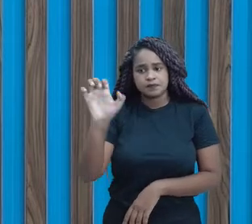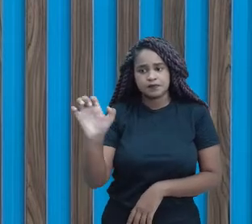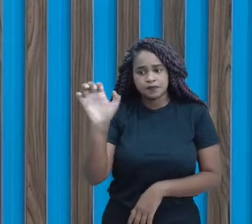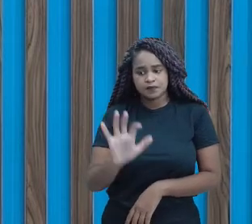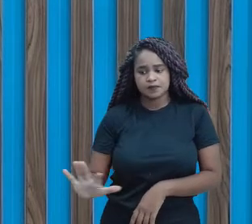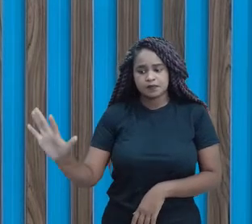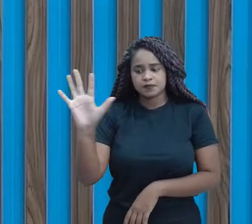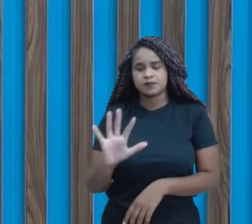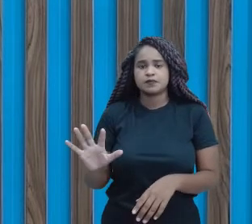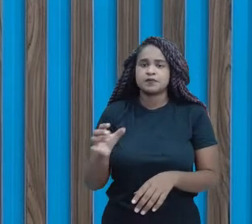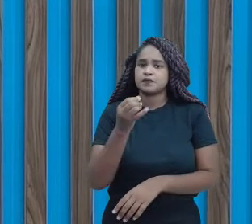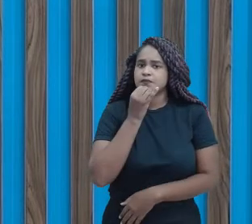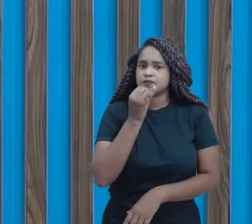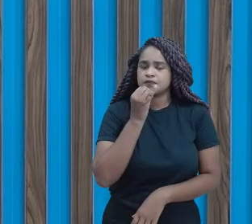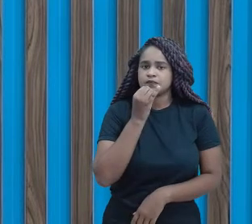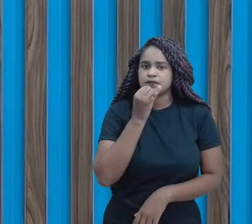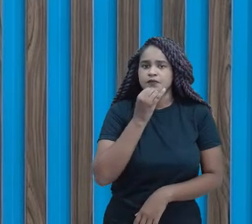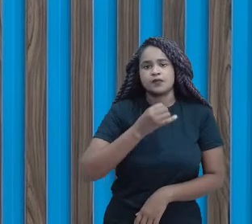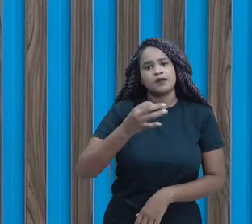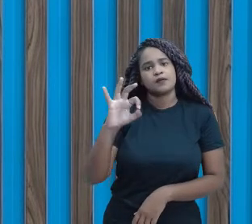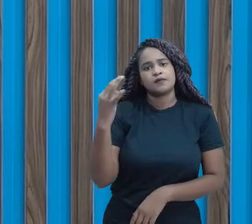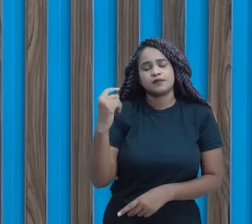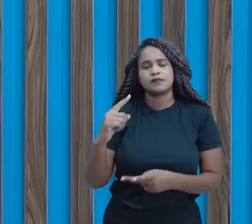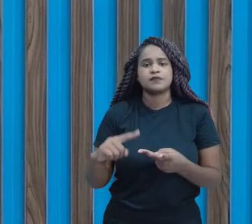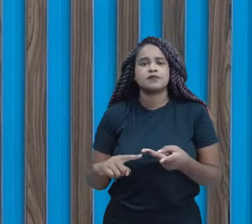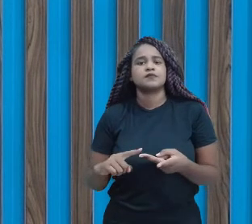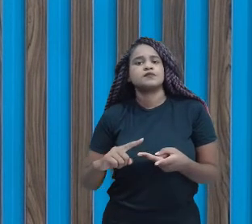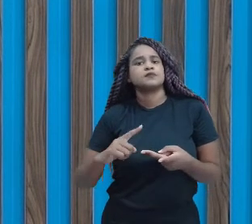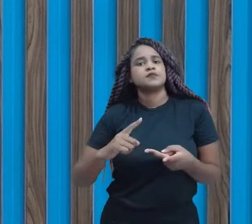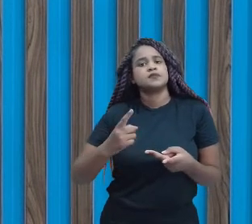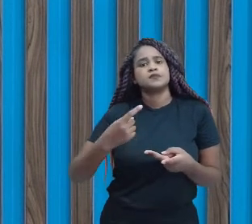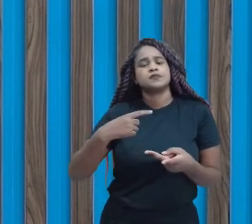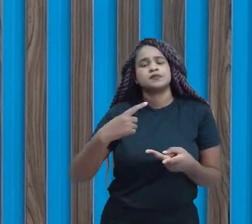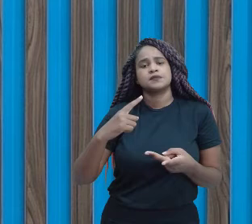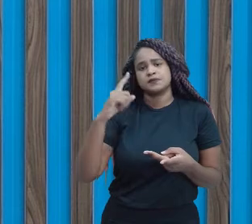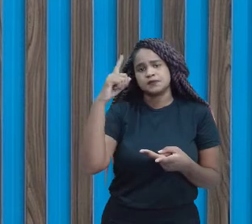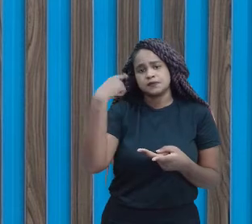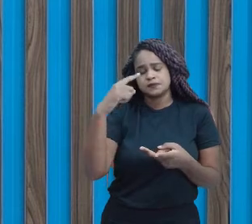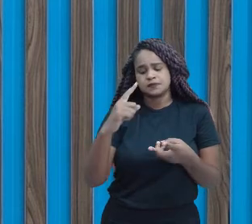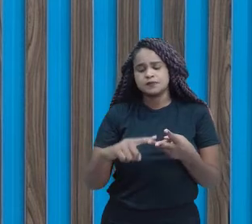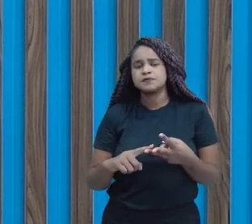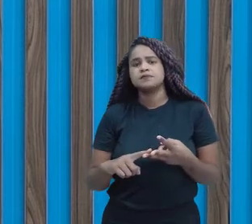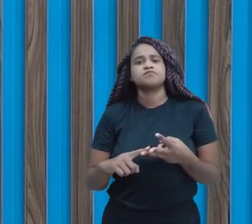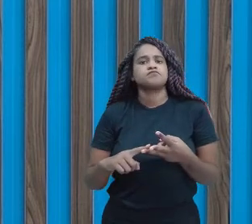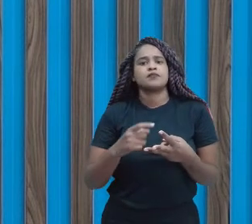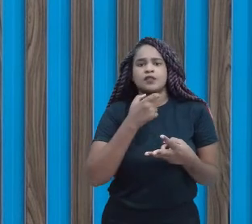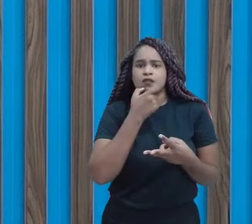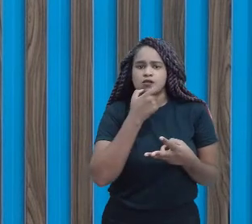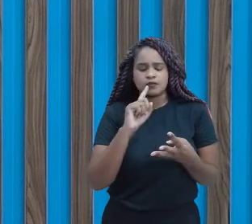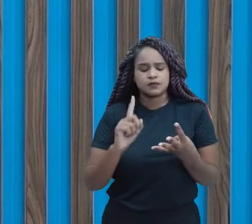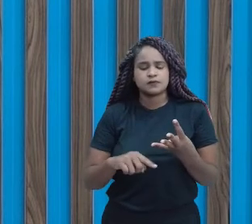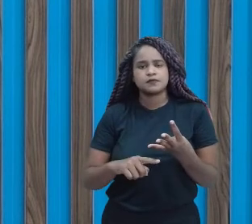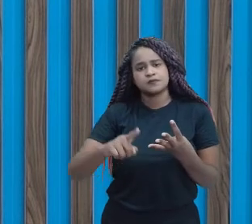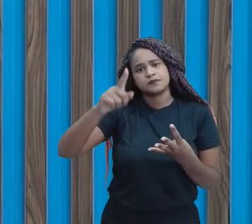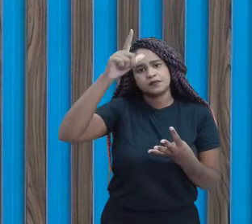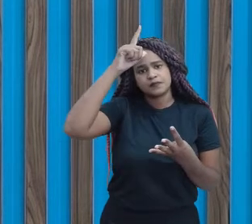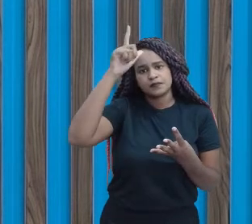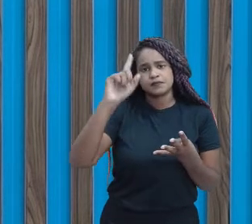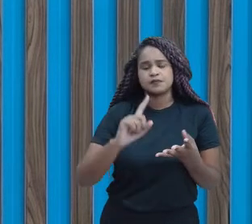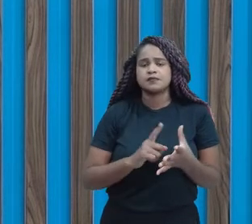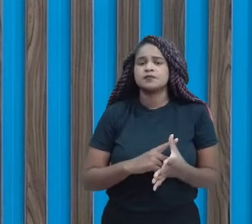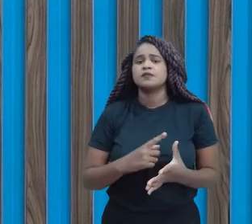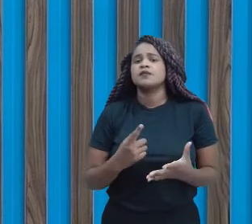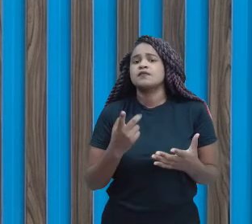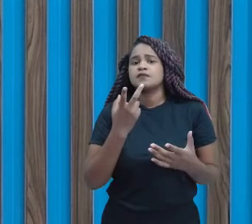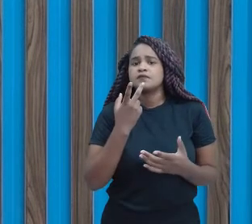Espanha, Inglaterra, Alemanha, vamos diminuir o desmatamento, precisamos diminuir o desmatamento e tal,